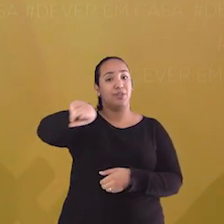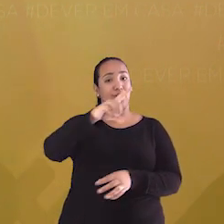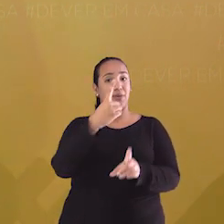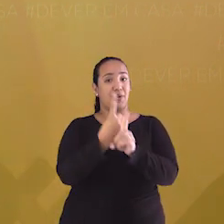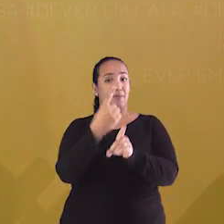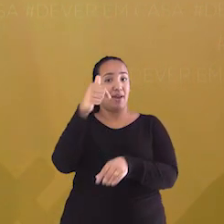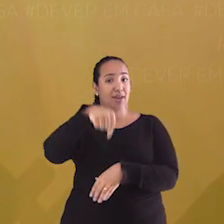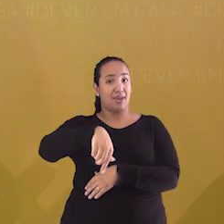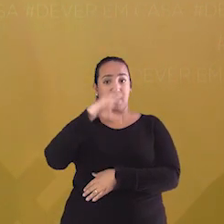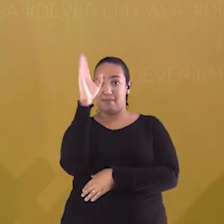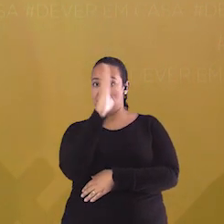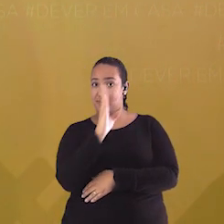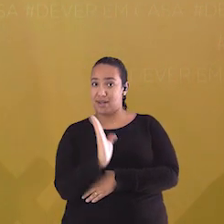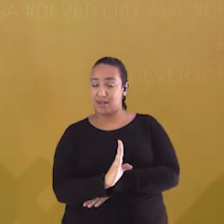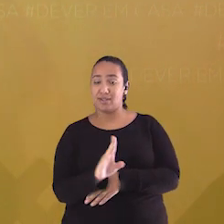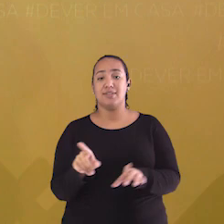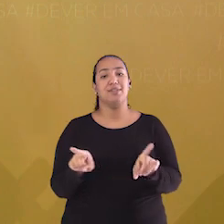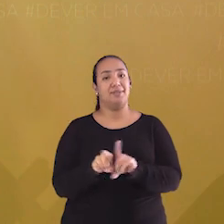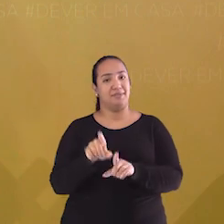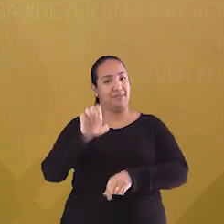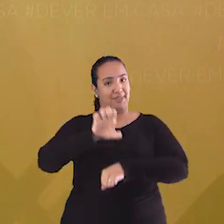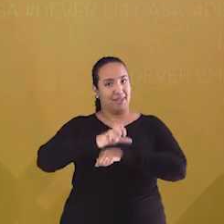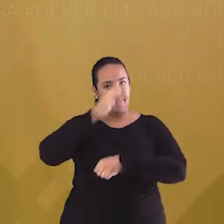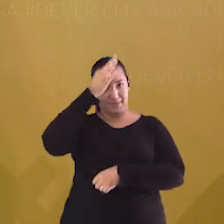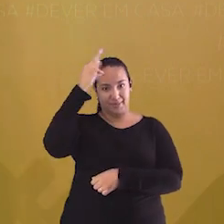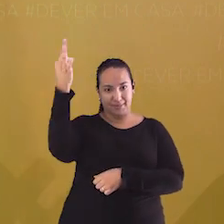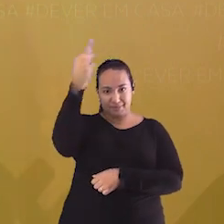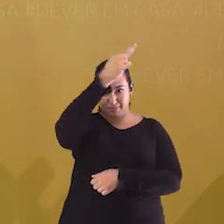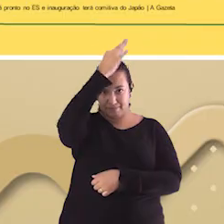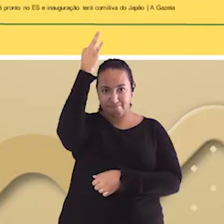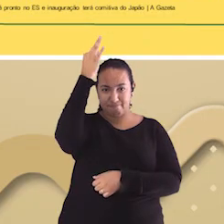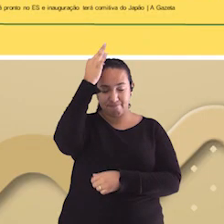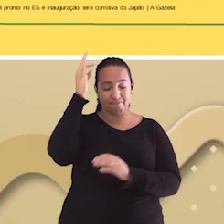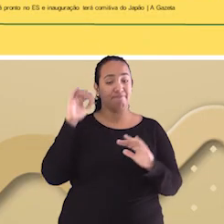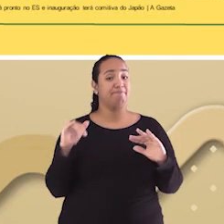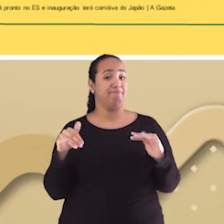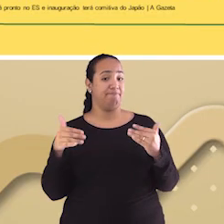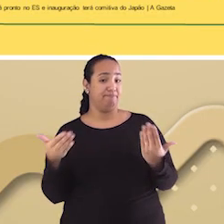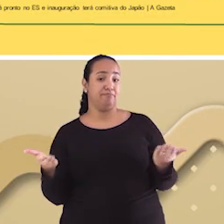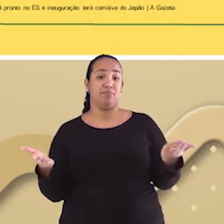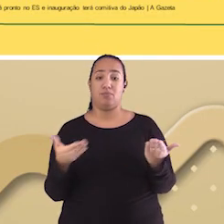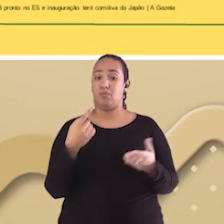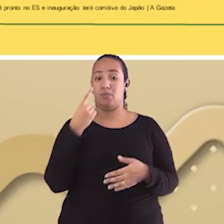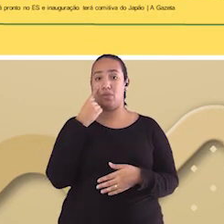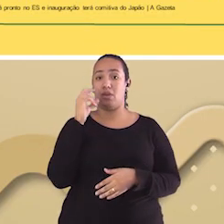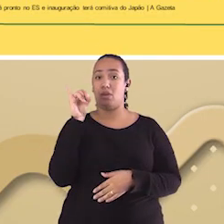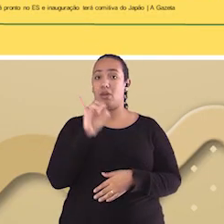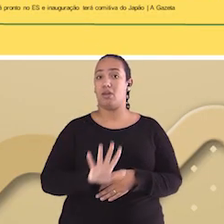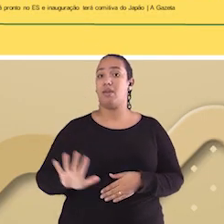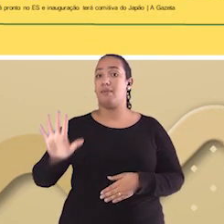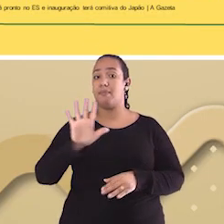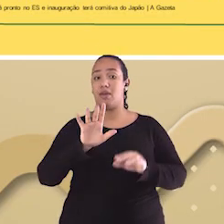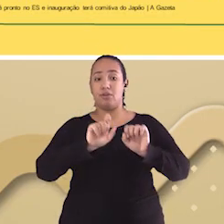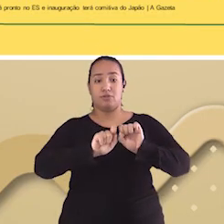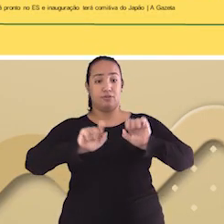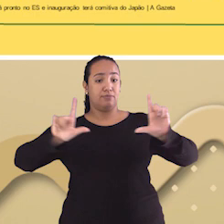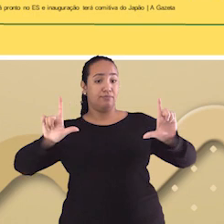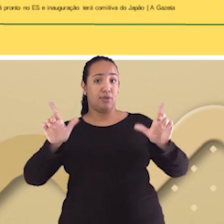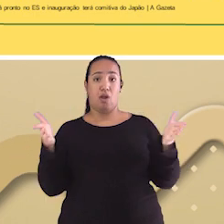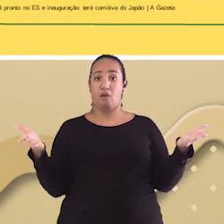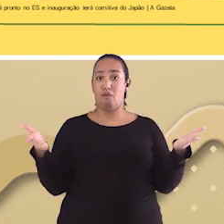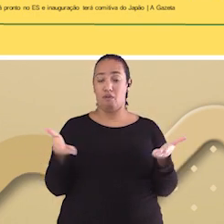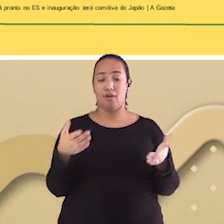no Brasil e, consequentemente, no Espírito Santo também. Pois é, observe então a imagem que aparece na